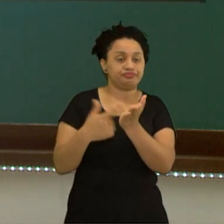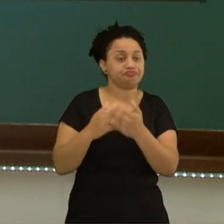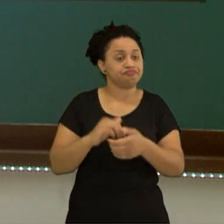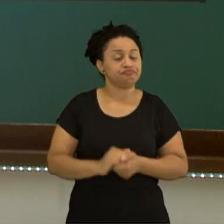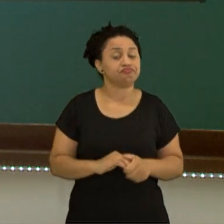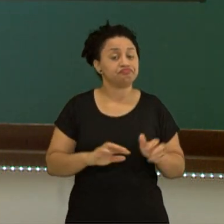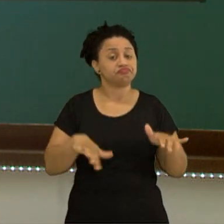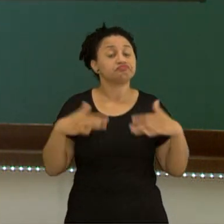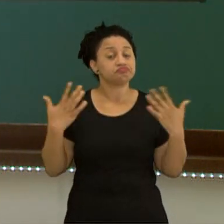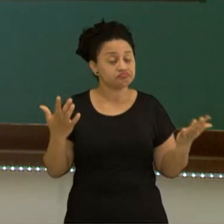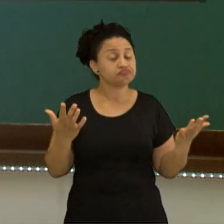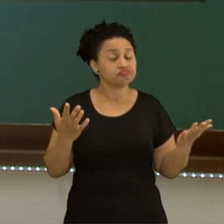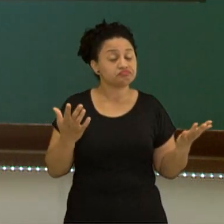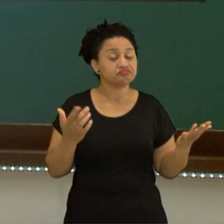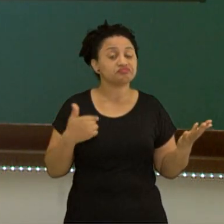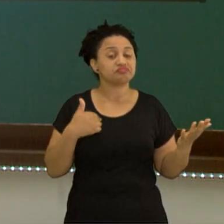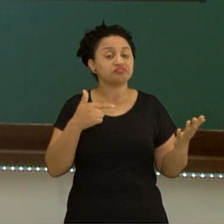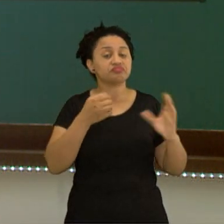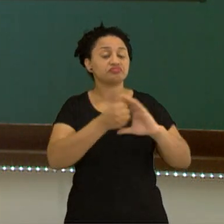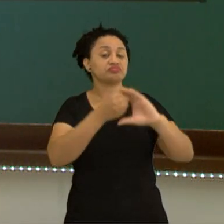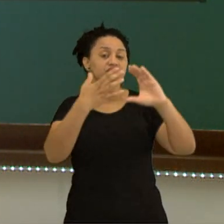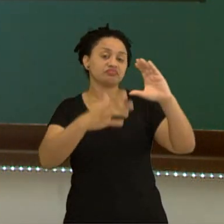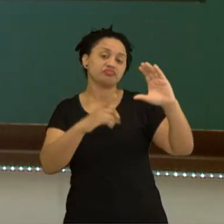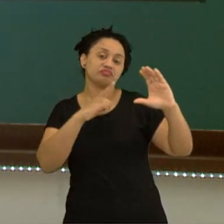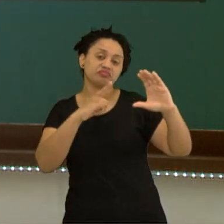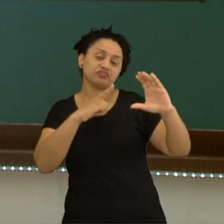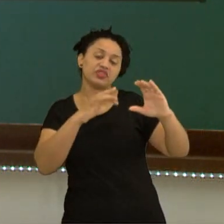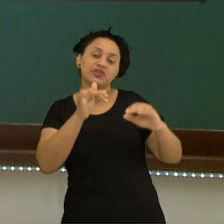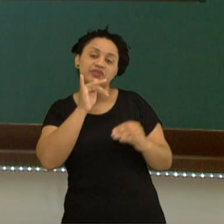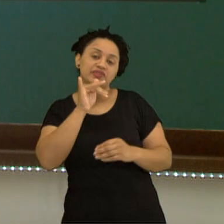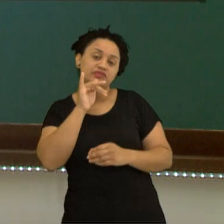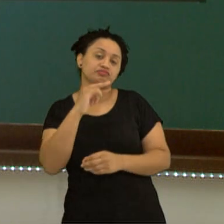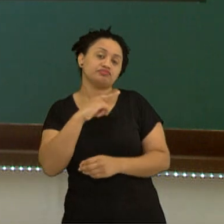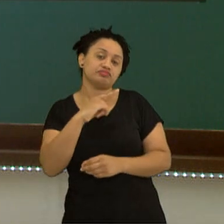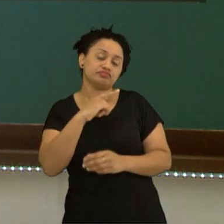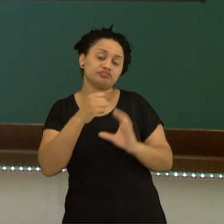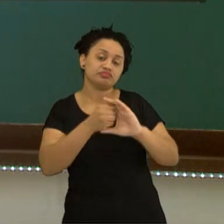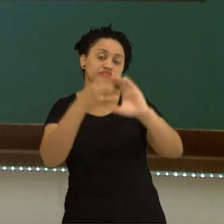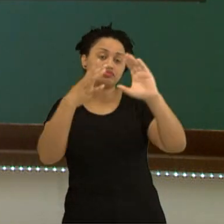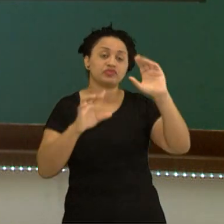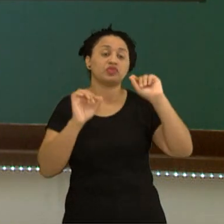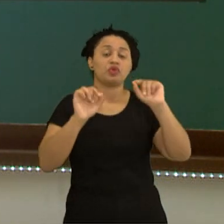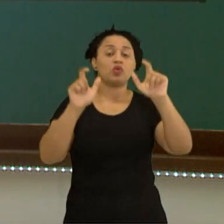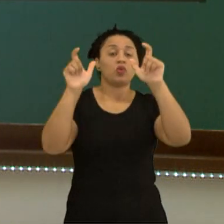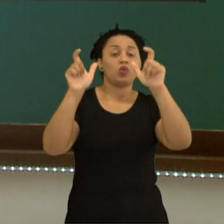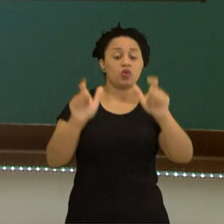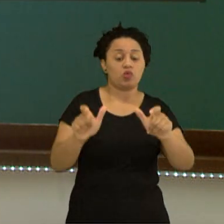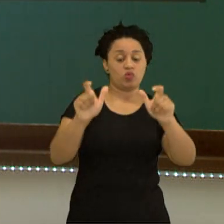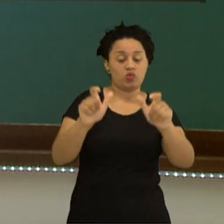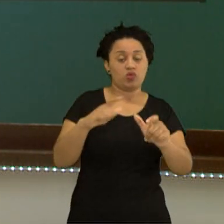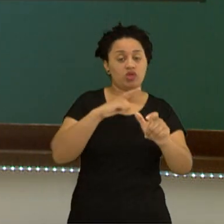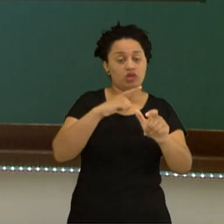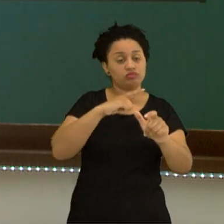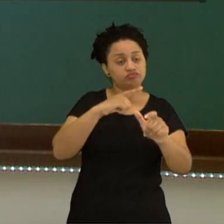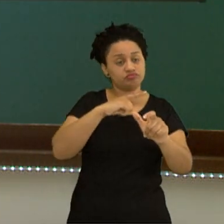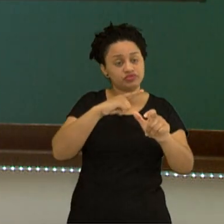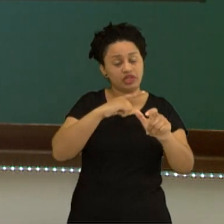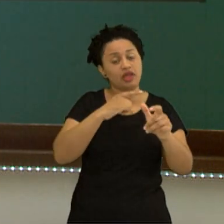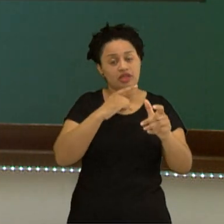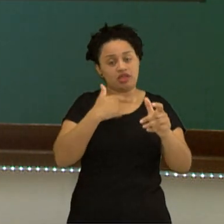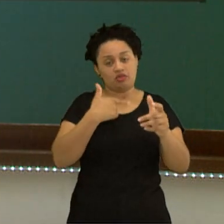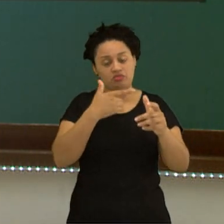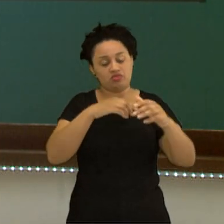uma dessas características, um exemplo que ela traz é um local que faz referência